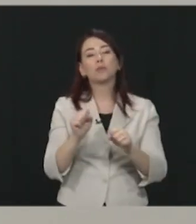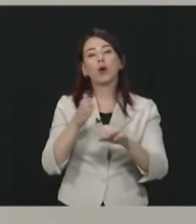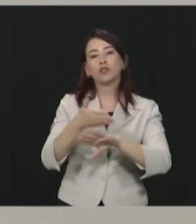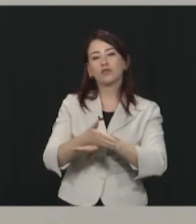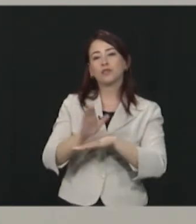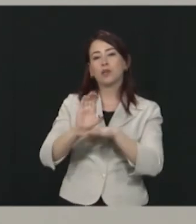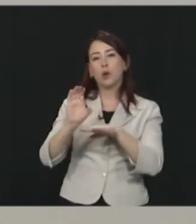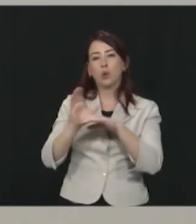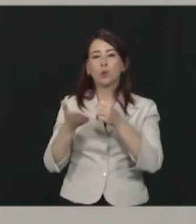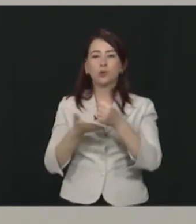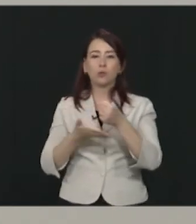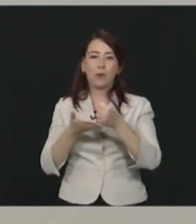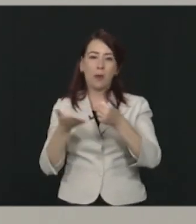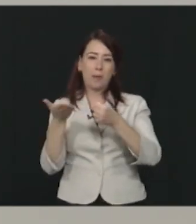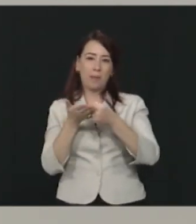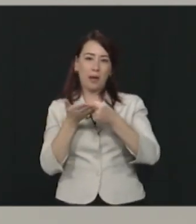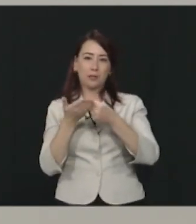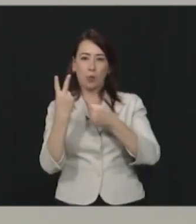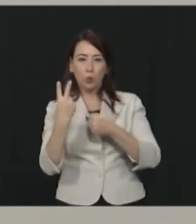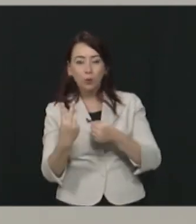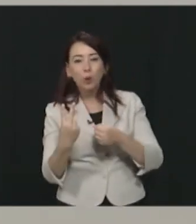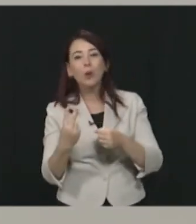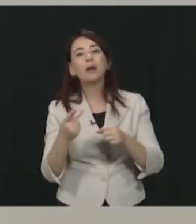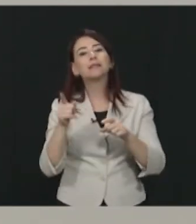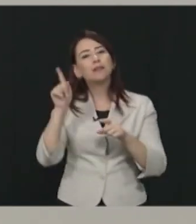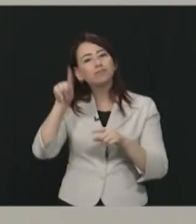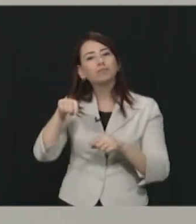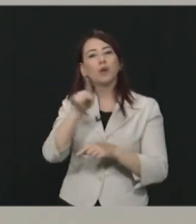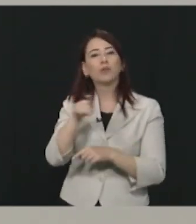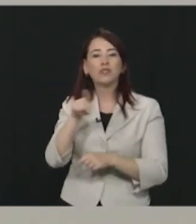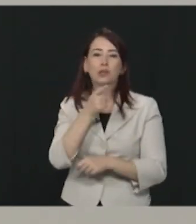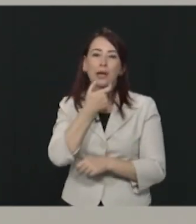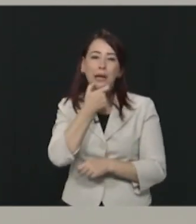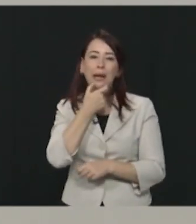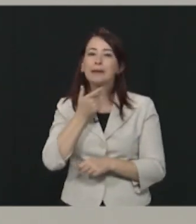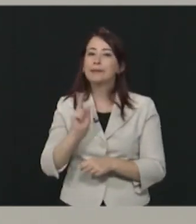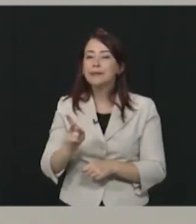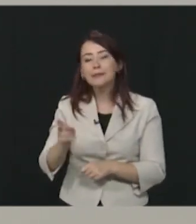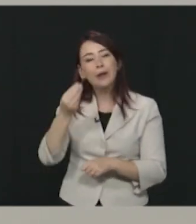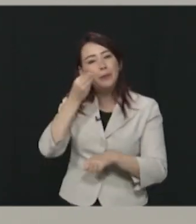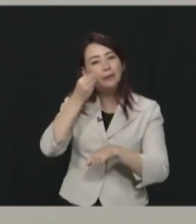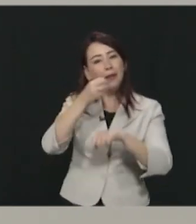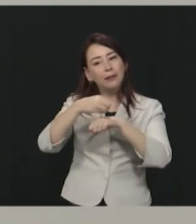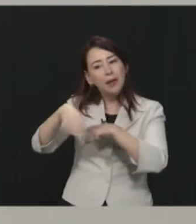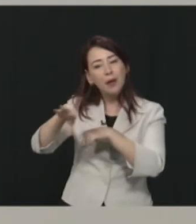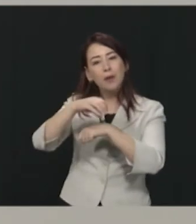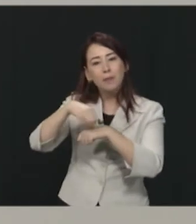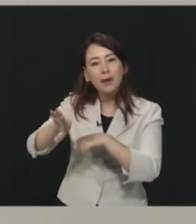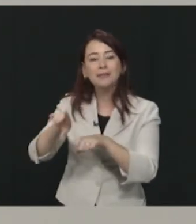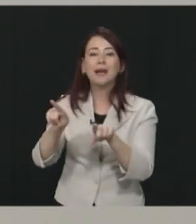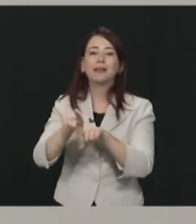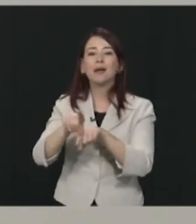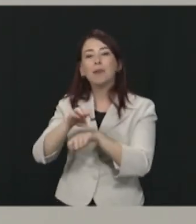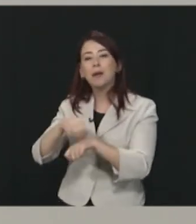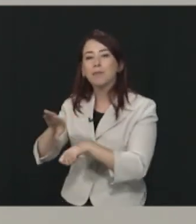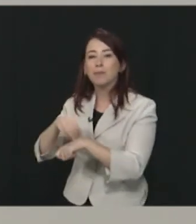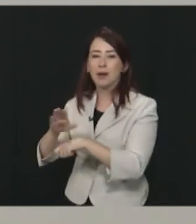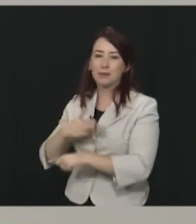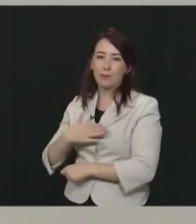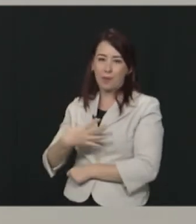2. Sou professora de inglês e sempre tento passar o que aprendi para os meus alunos. E minha filhinha, que já sabe